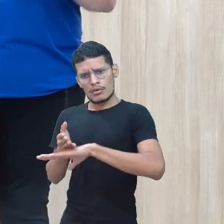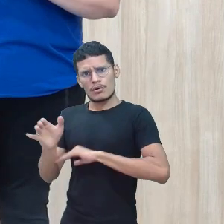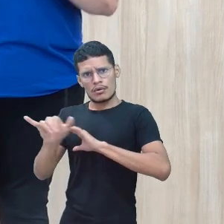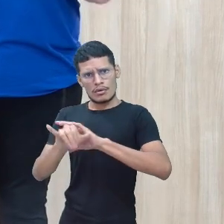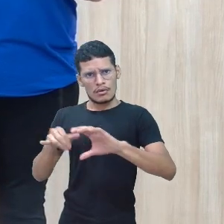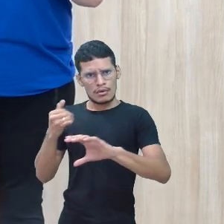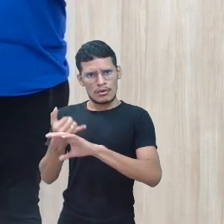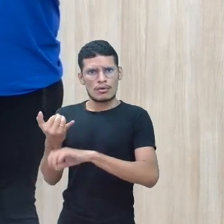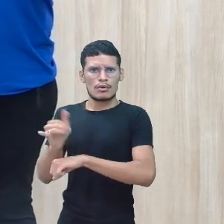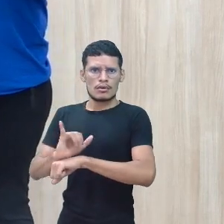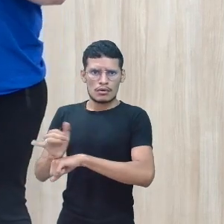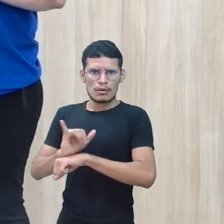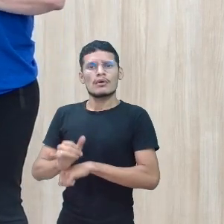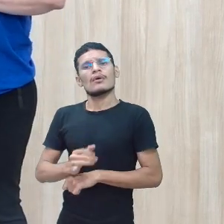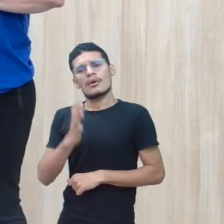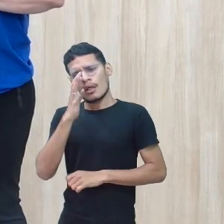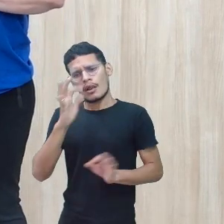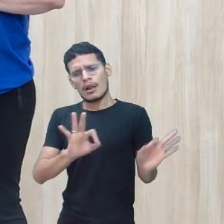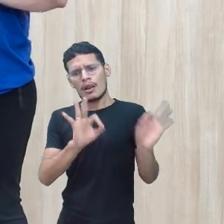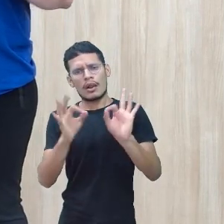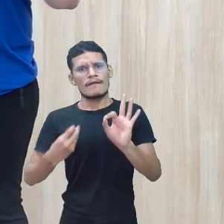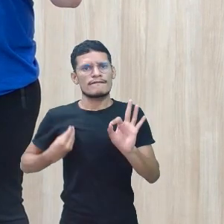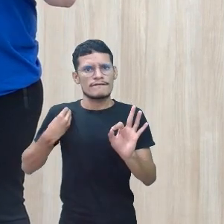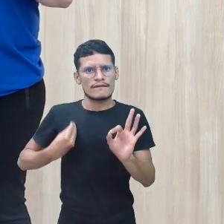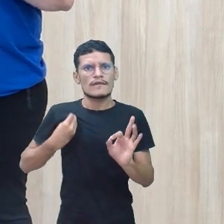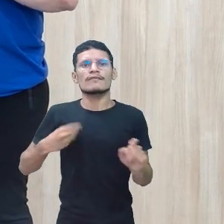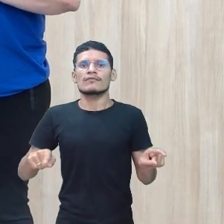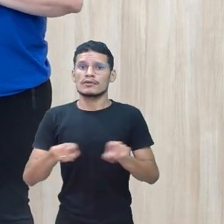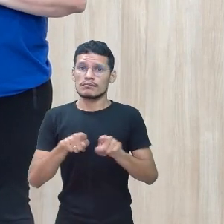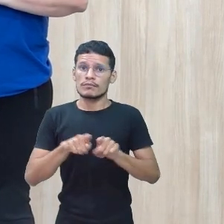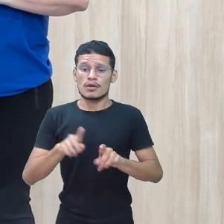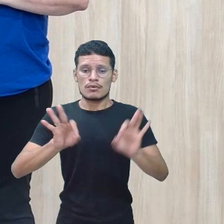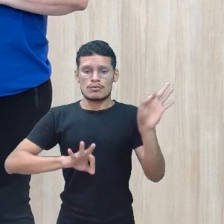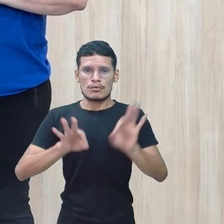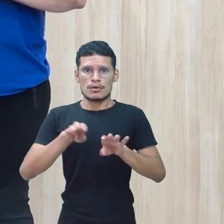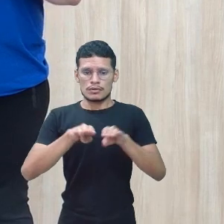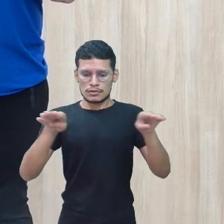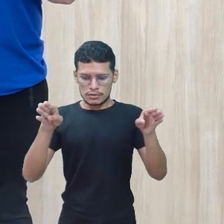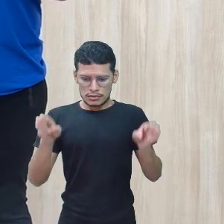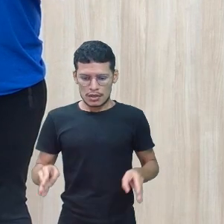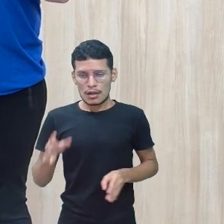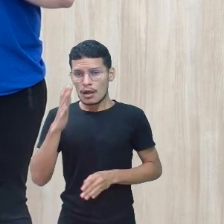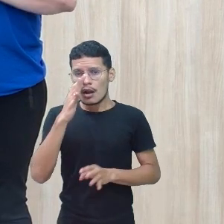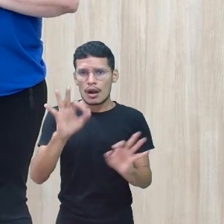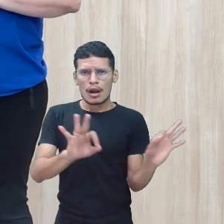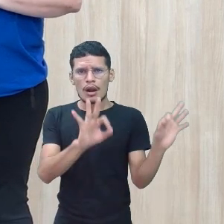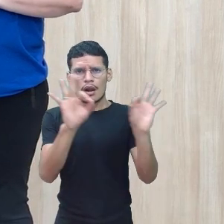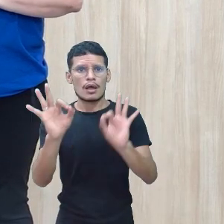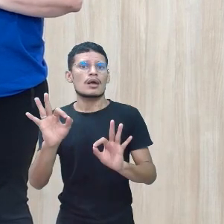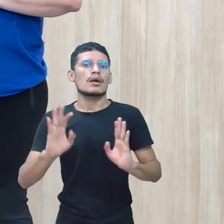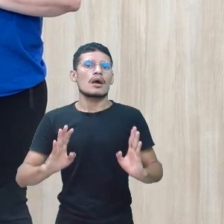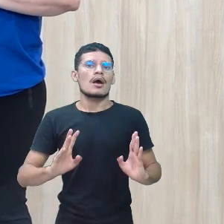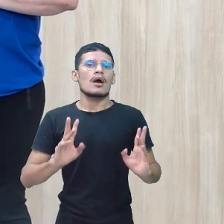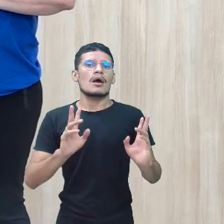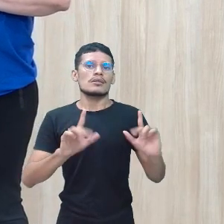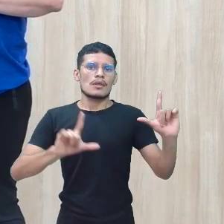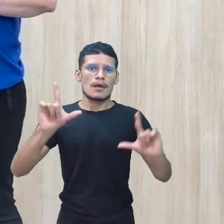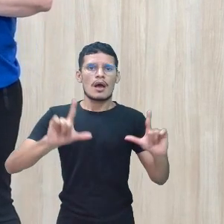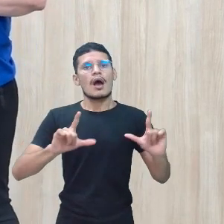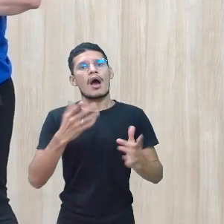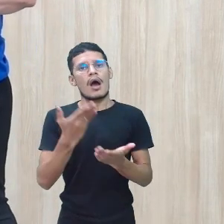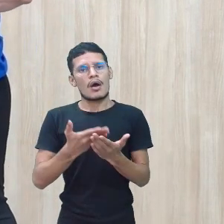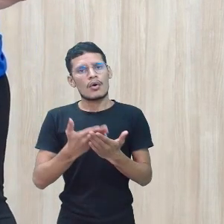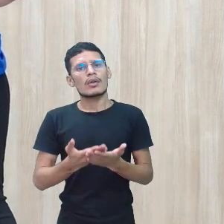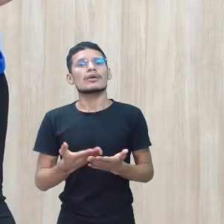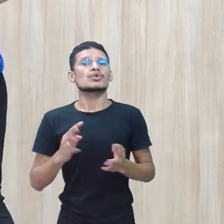às aulas ao vivo, não é? Prepara aí a sala e assiste todas as aulas que estão disponíveis para